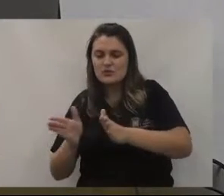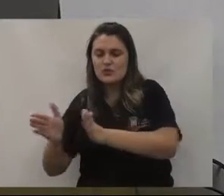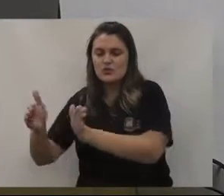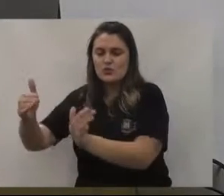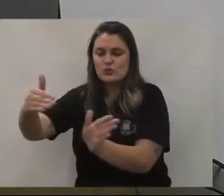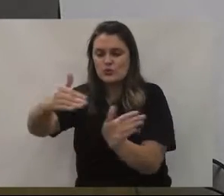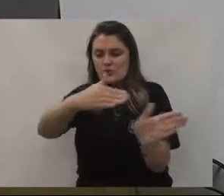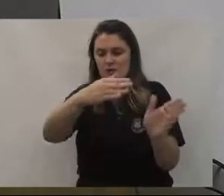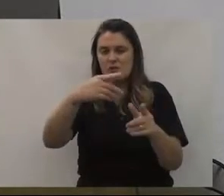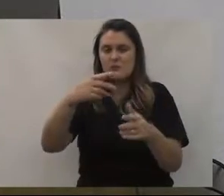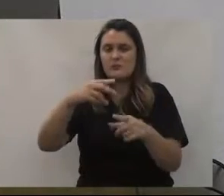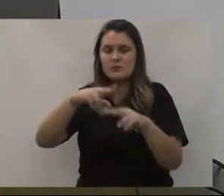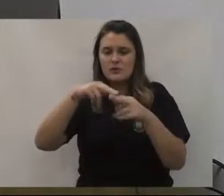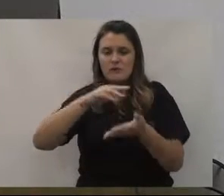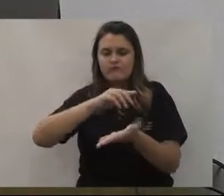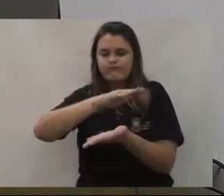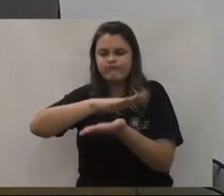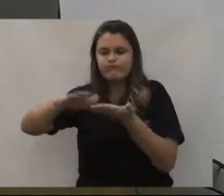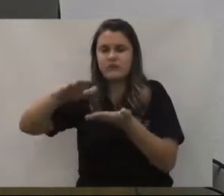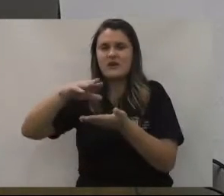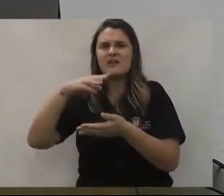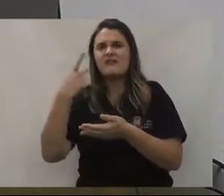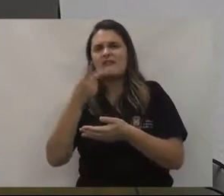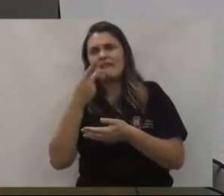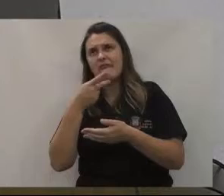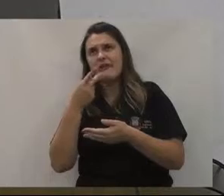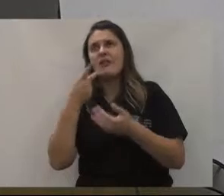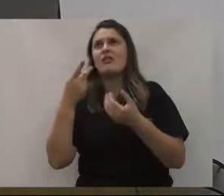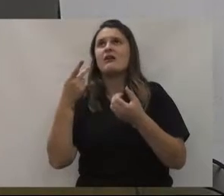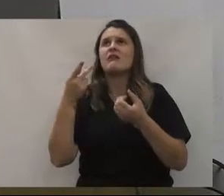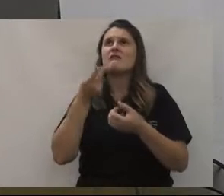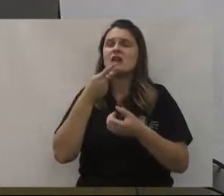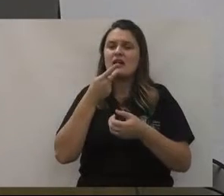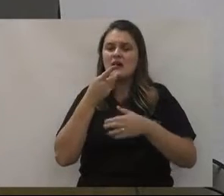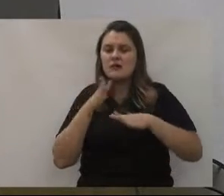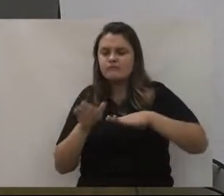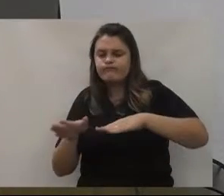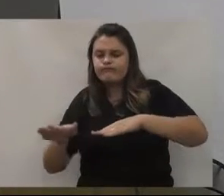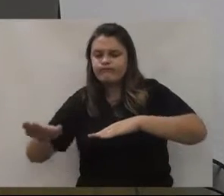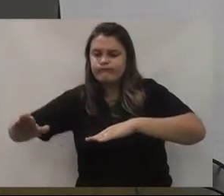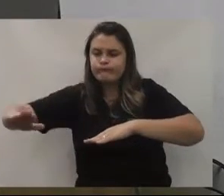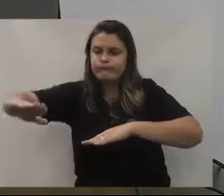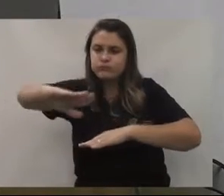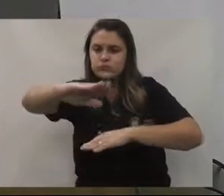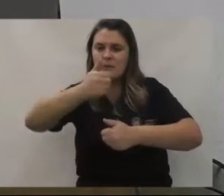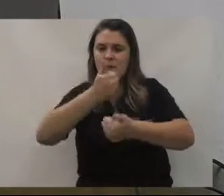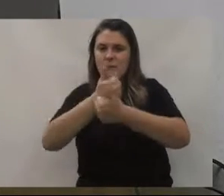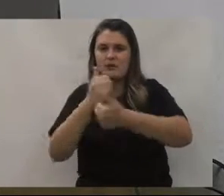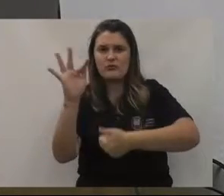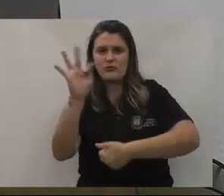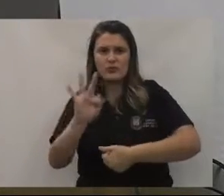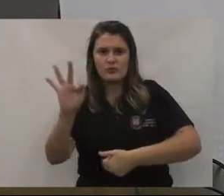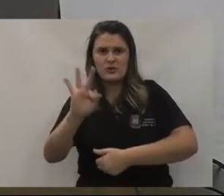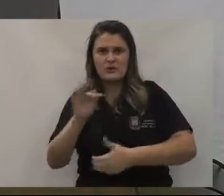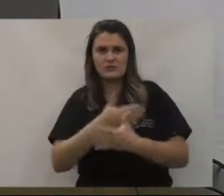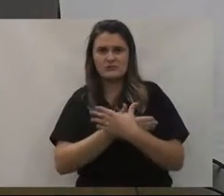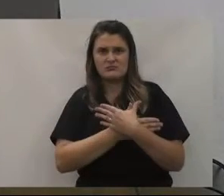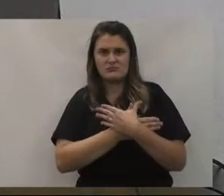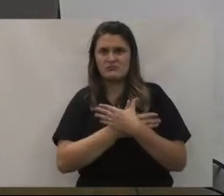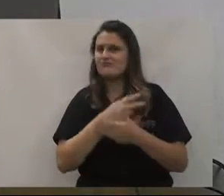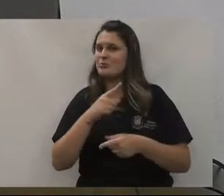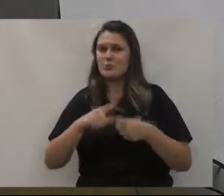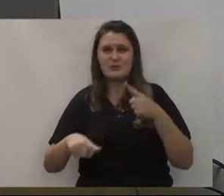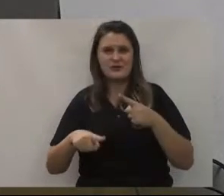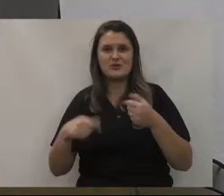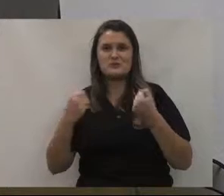alguma. Falo muito em mexer aqui na curva do rio, perto da Uniguaçu. Não pode ser alterada essa curva, isso aí